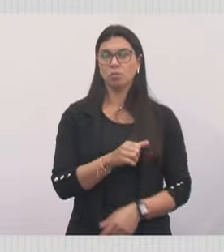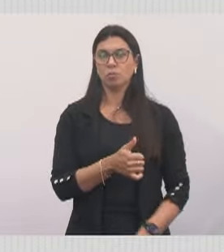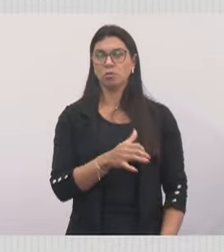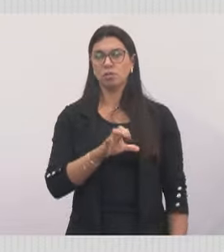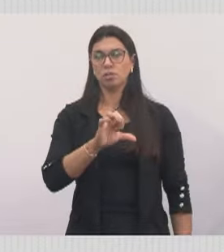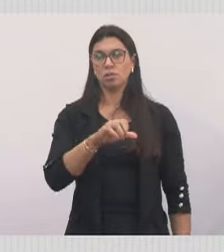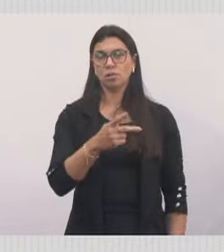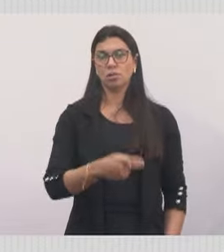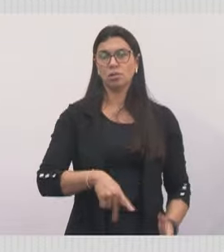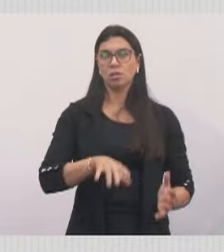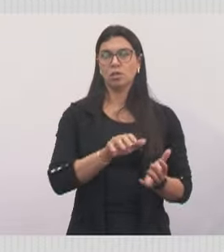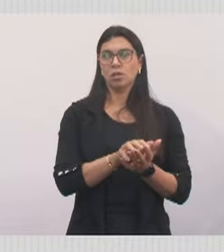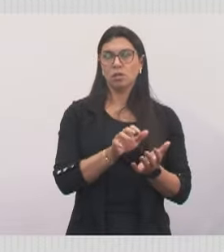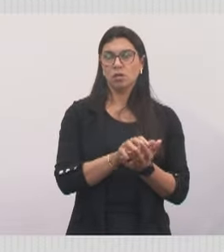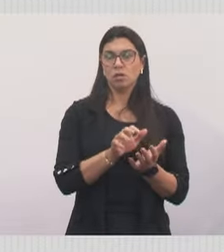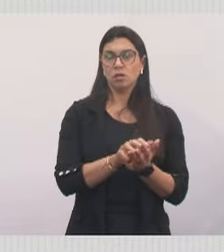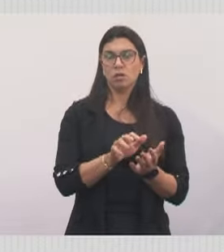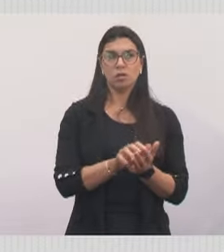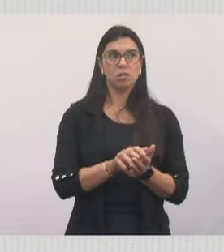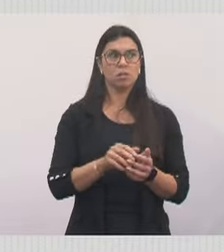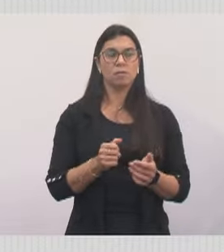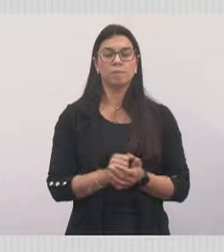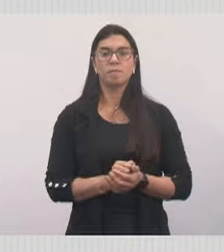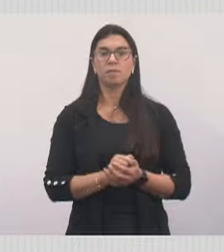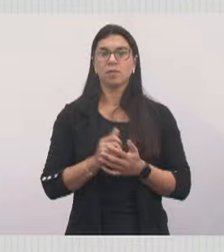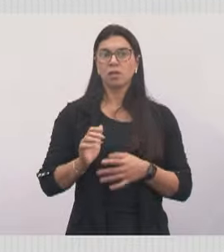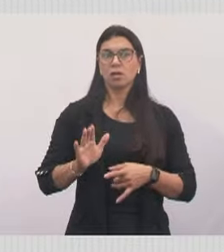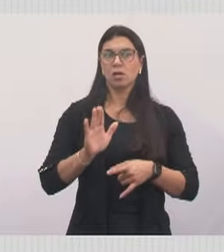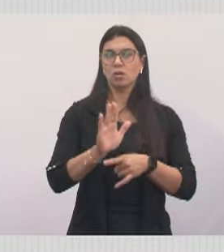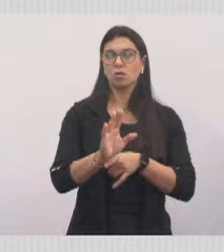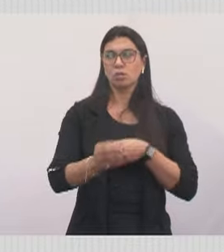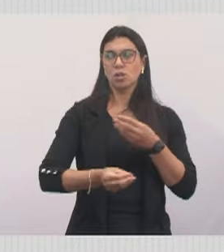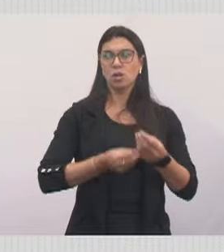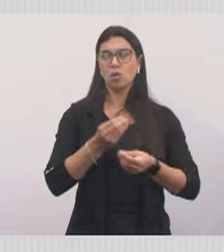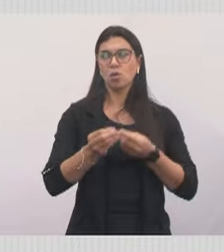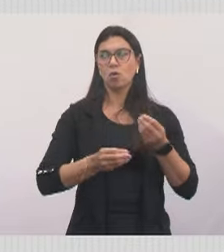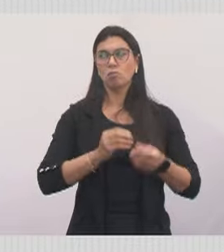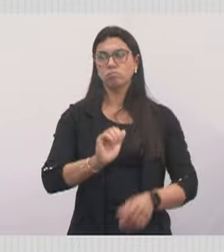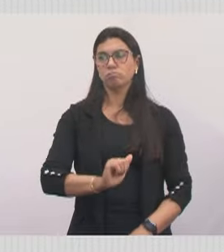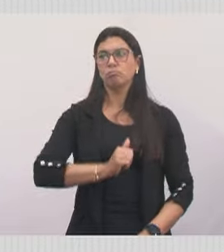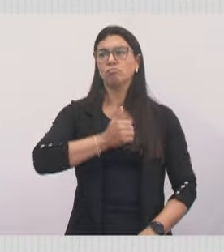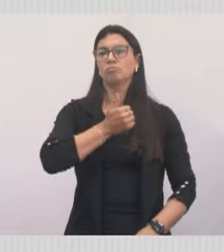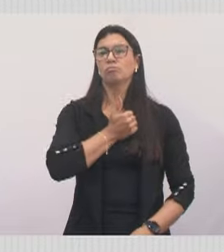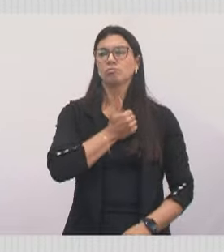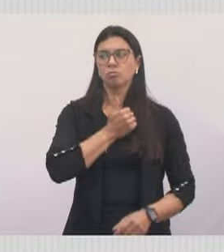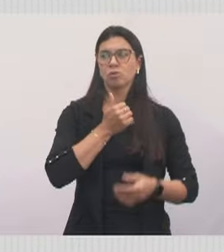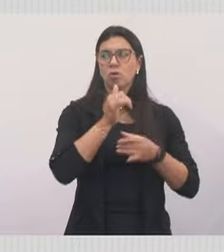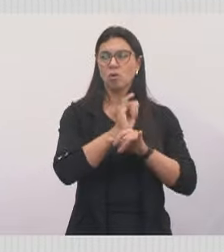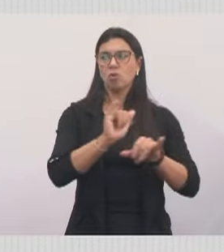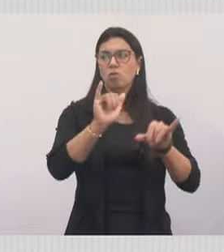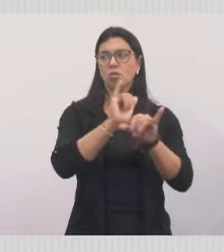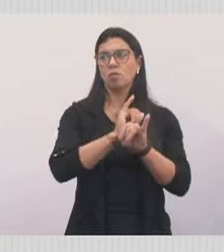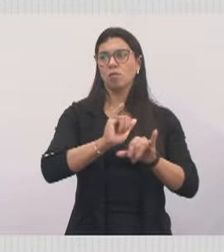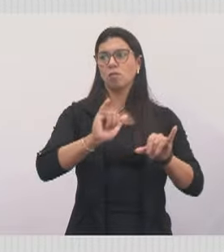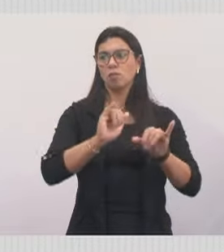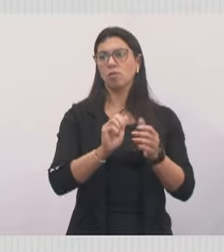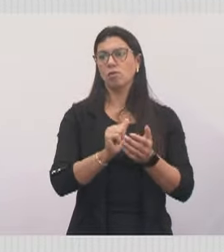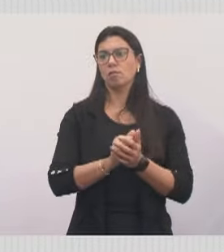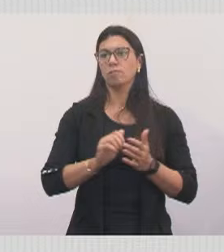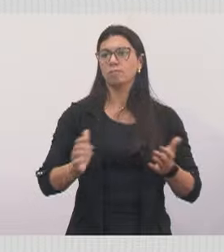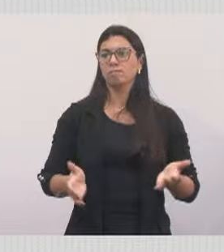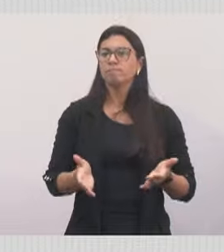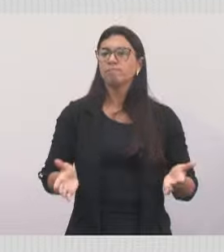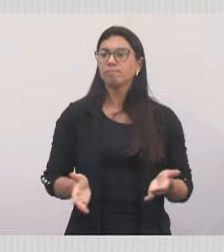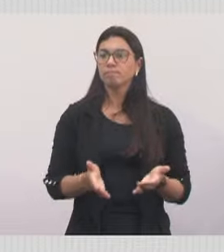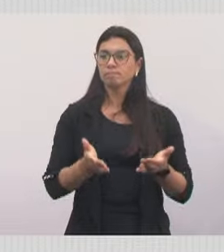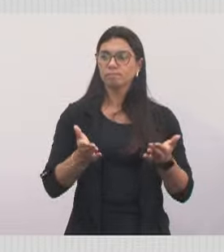em Jacareí, promove o bem-estar e a saúde integral da comunidade por meio de uma variedade de programas e